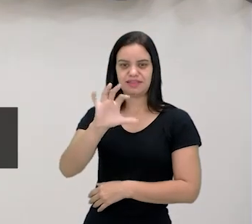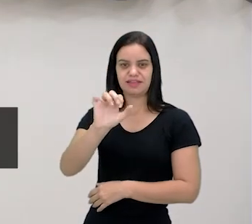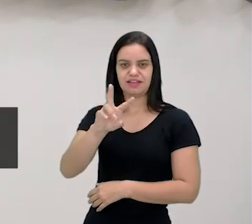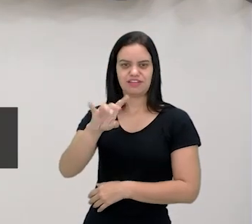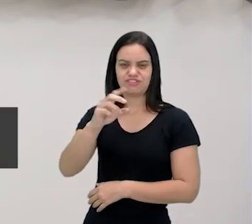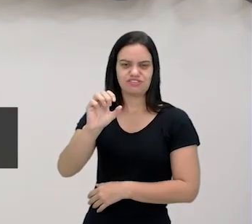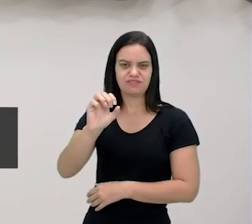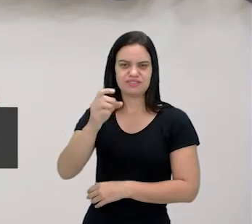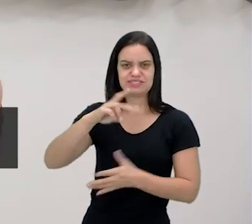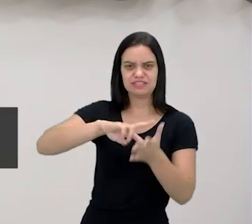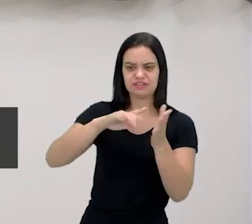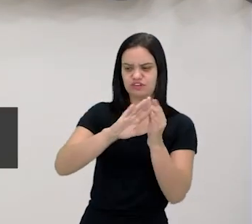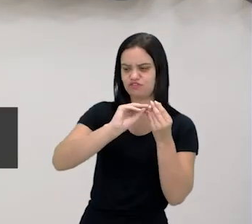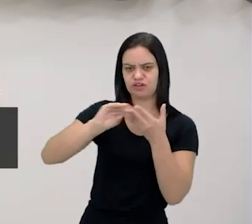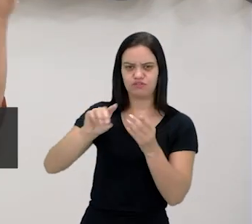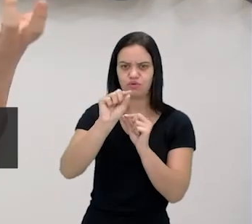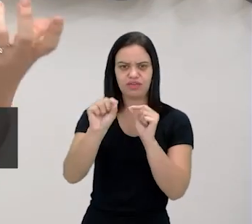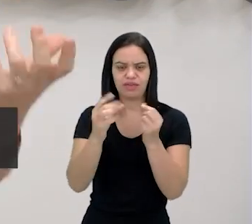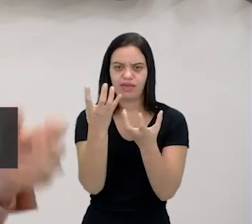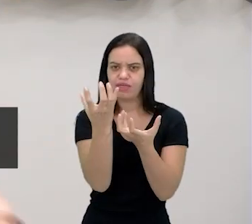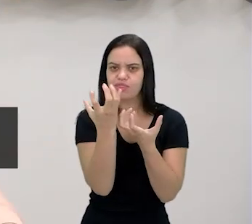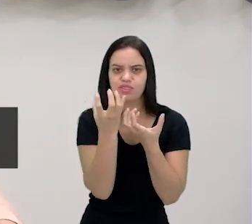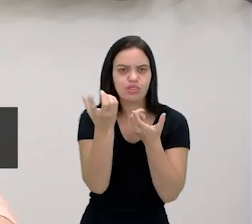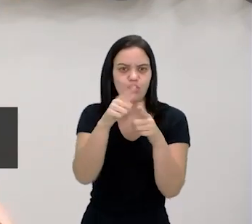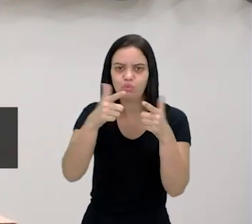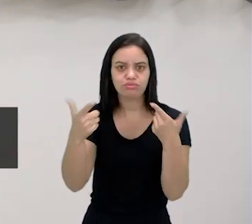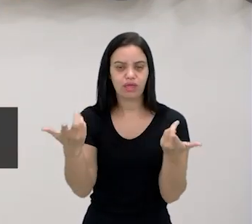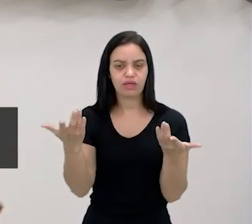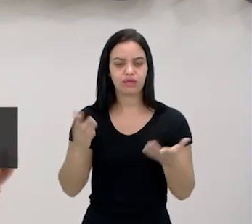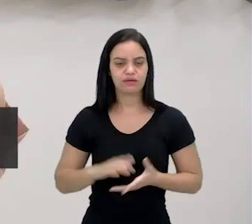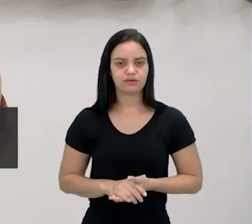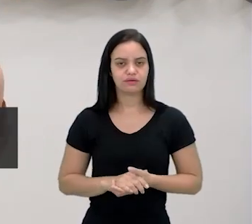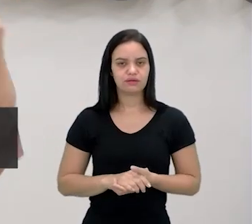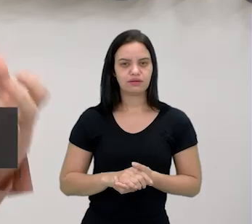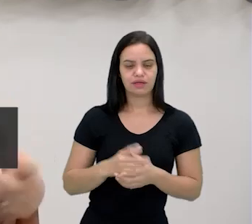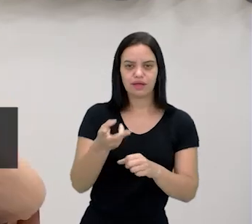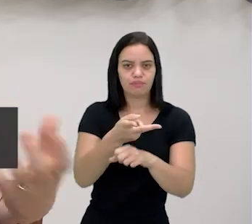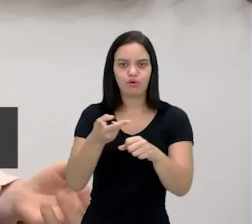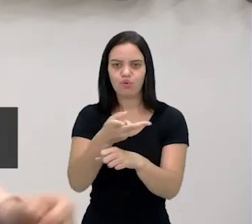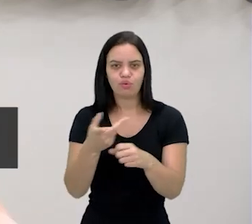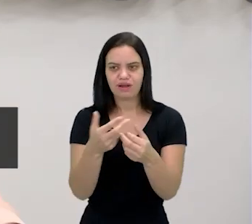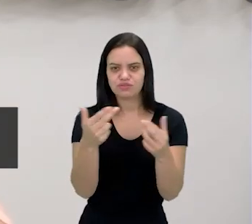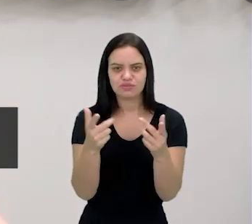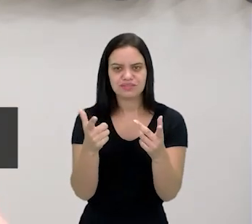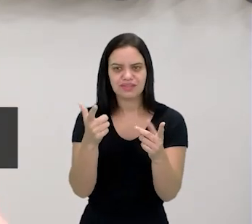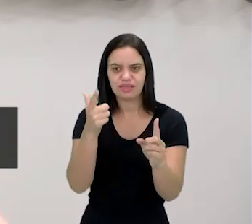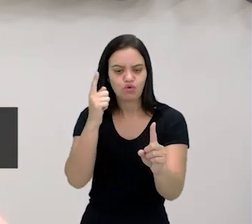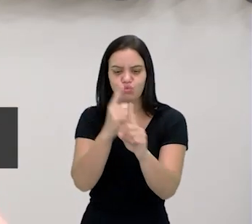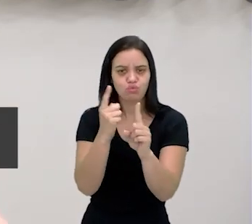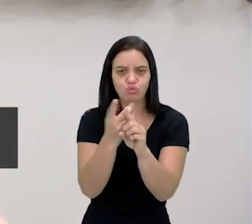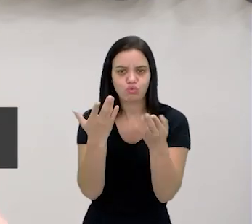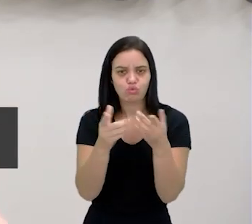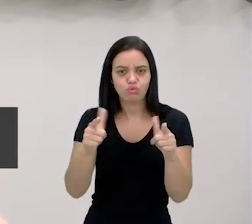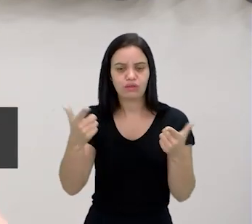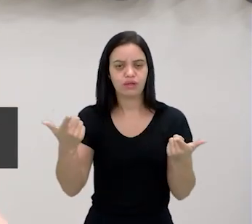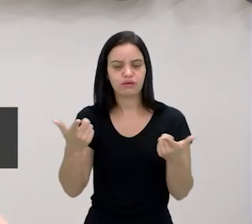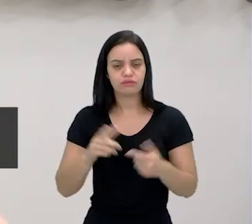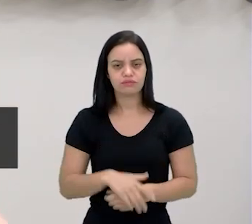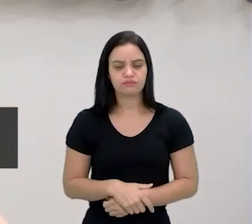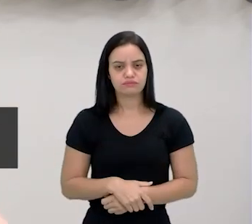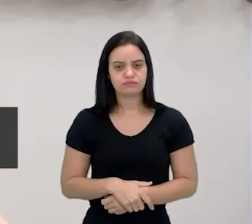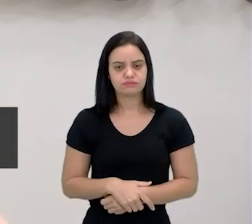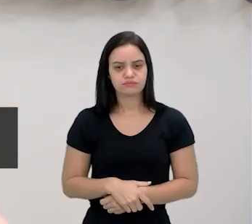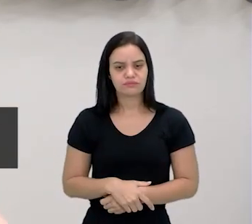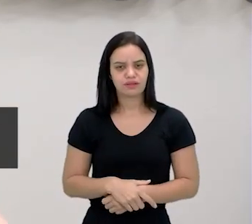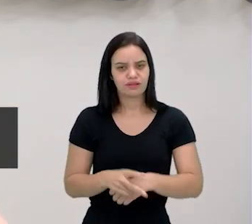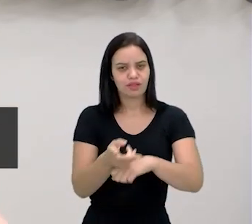você não tem em você, ou está buscando em você. Muito interessante, buscar uma coisa que nem você sabe onde está. Por falar nisso, eu estou buscando alguém